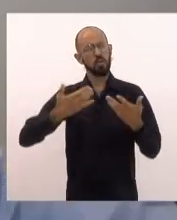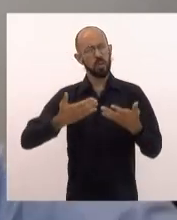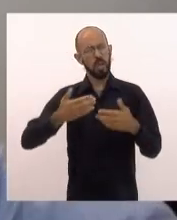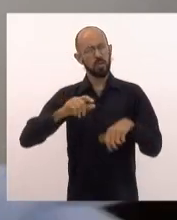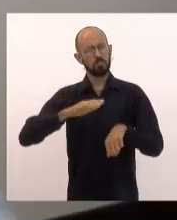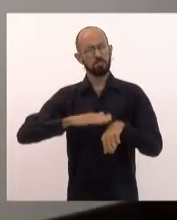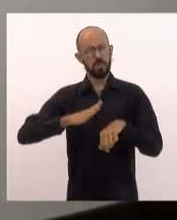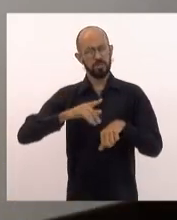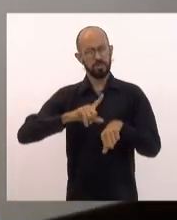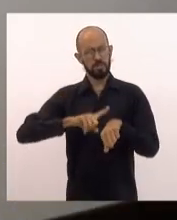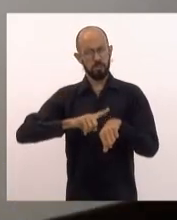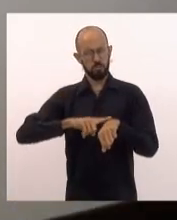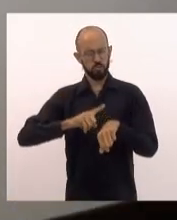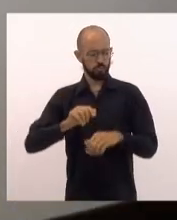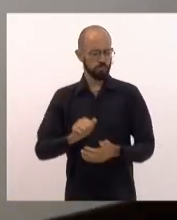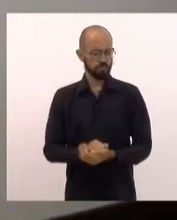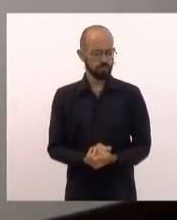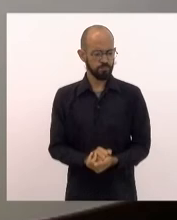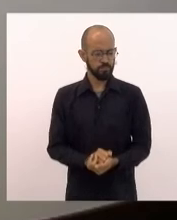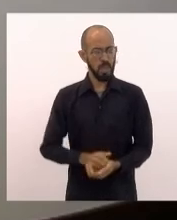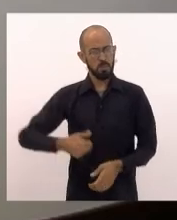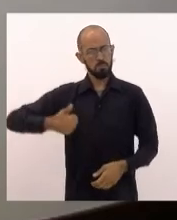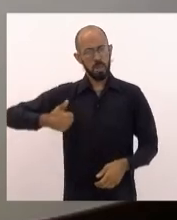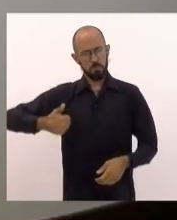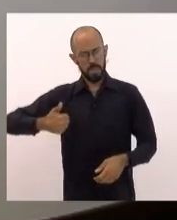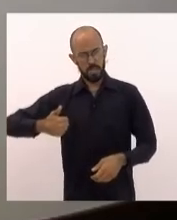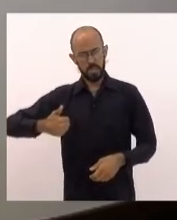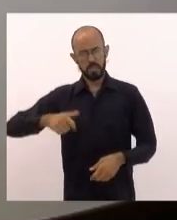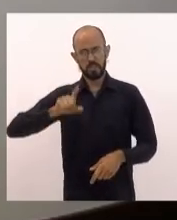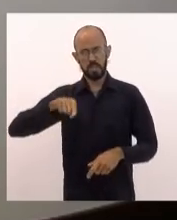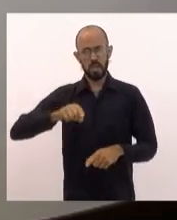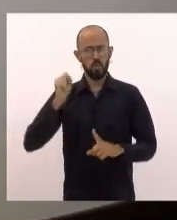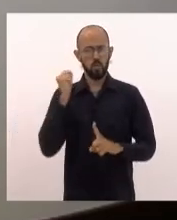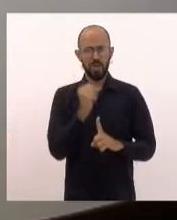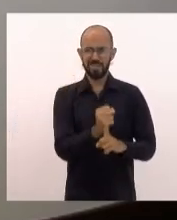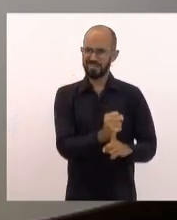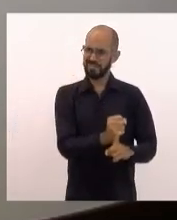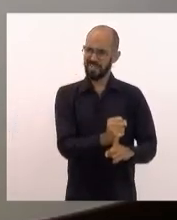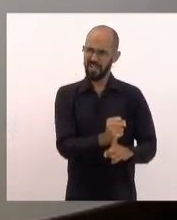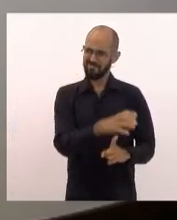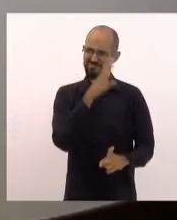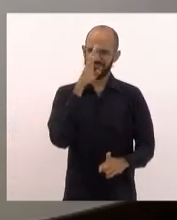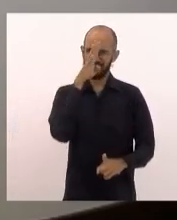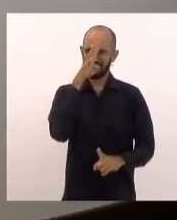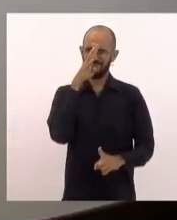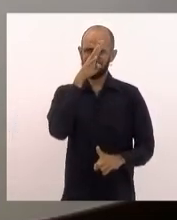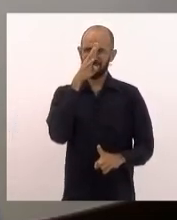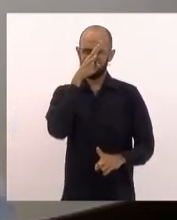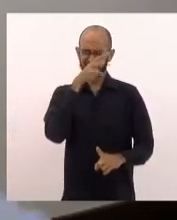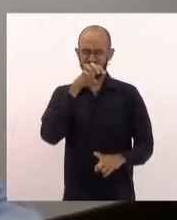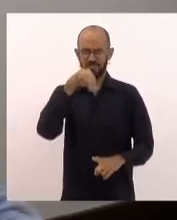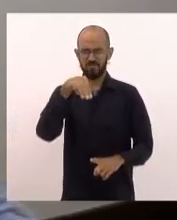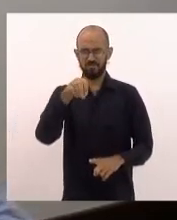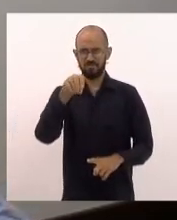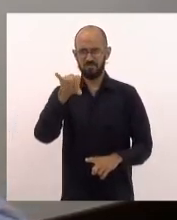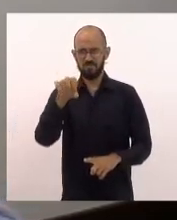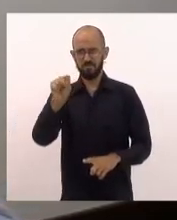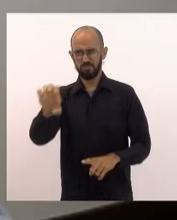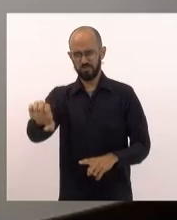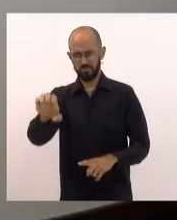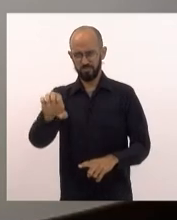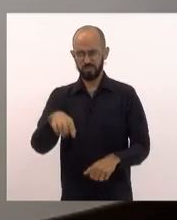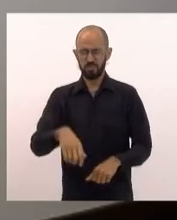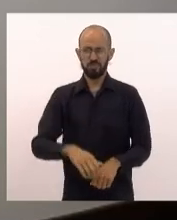tempo. A primeira nota, de novo, sobre o assassinato bárbaro do Moise